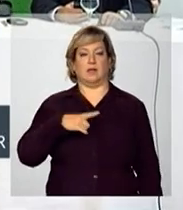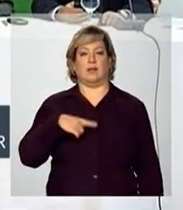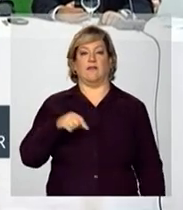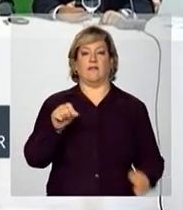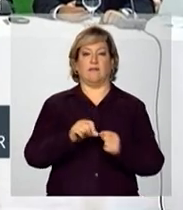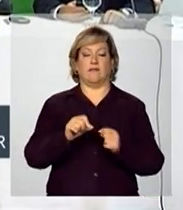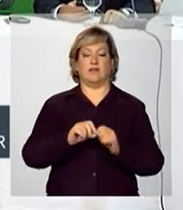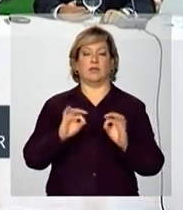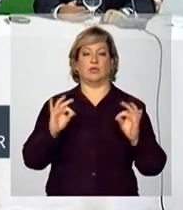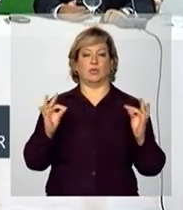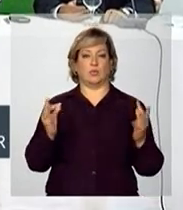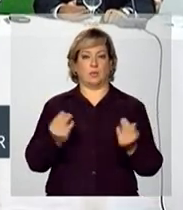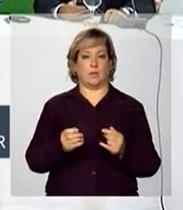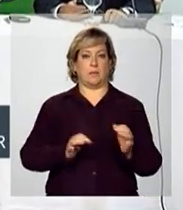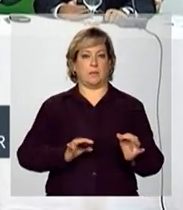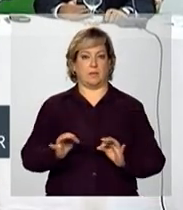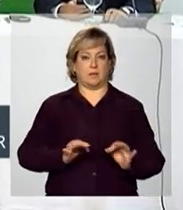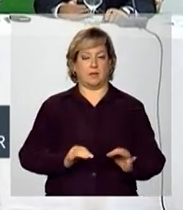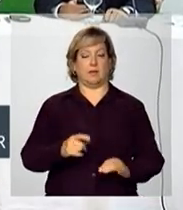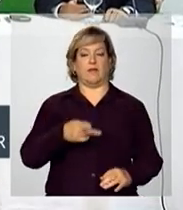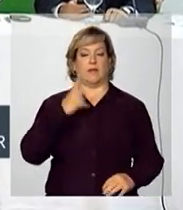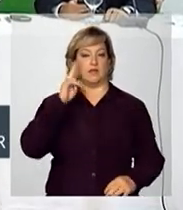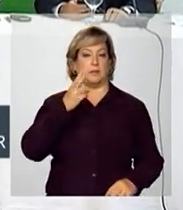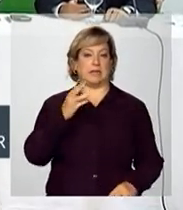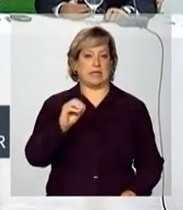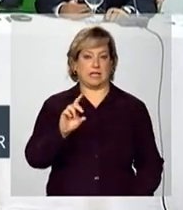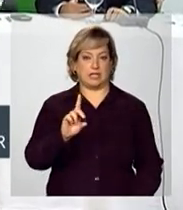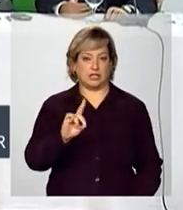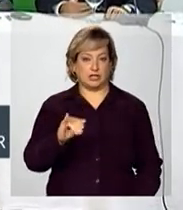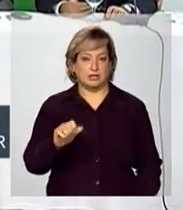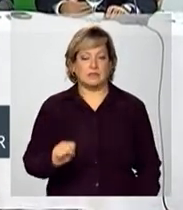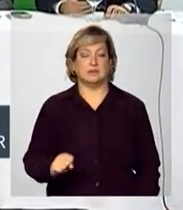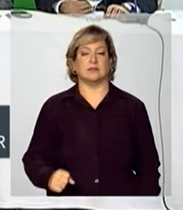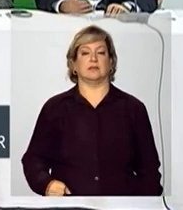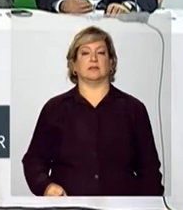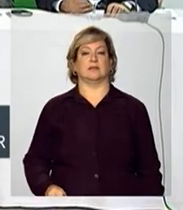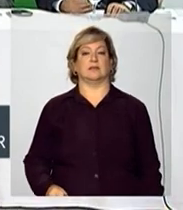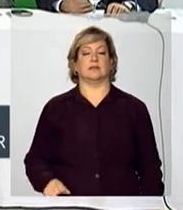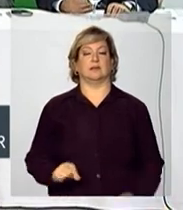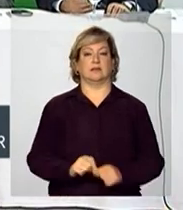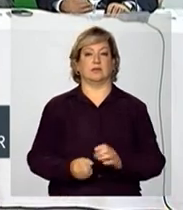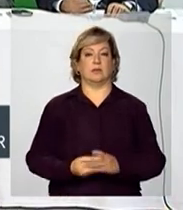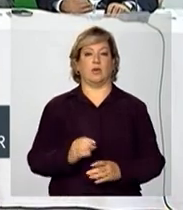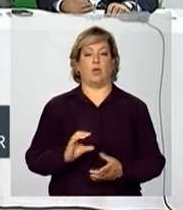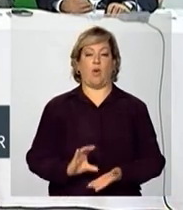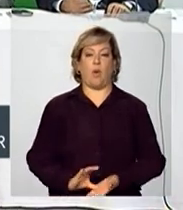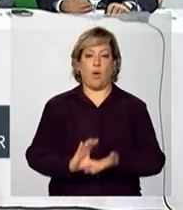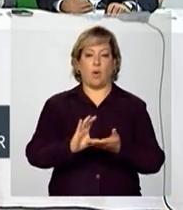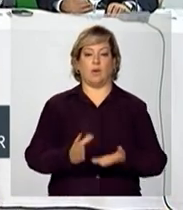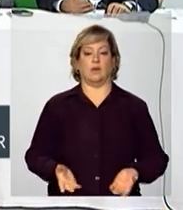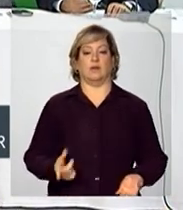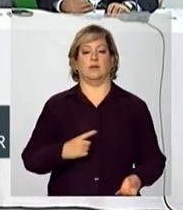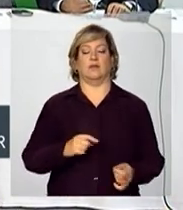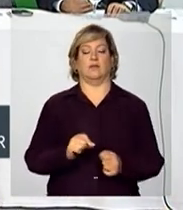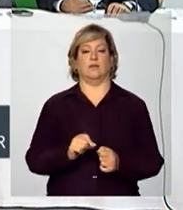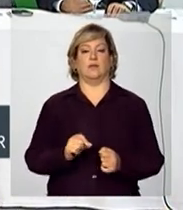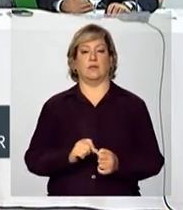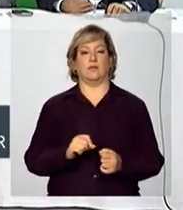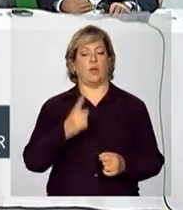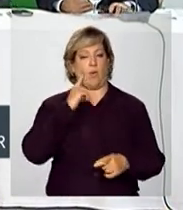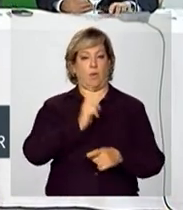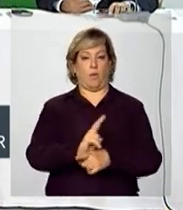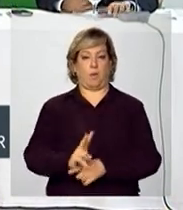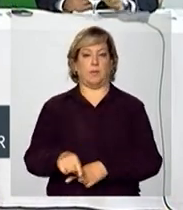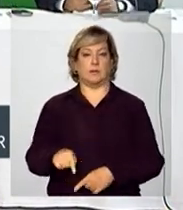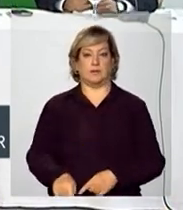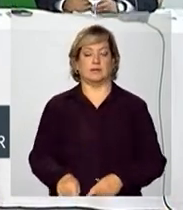todo o plano que inclusive prevê dos 30 dias que criam que cria o o conselho que cria Observatório